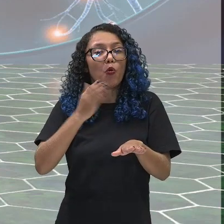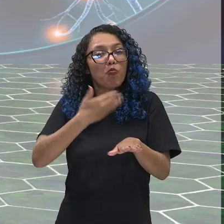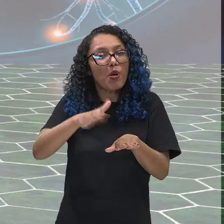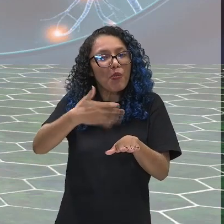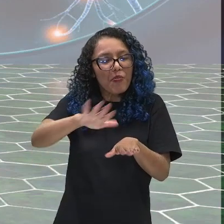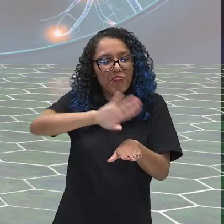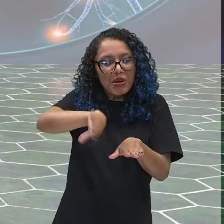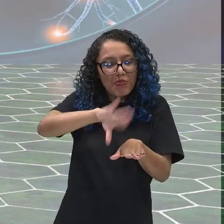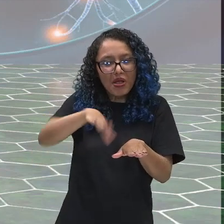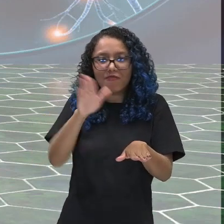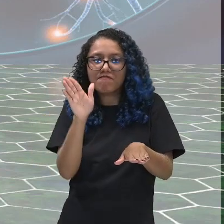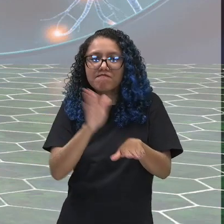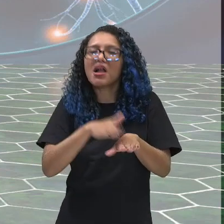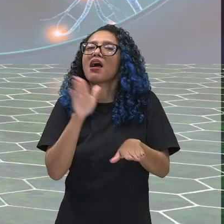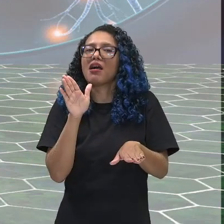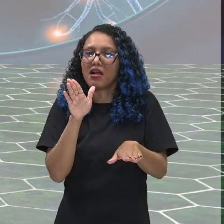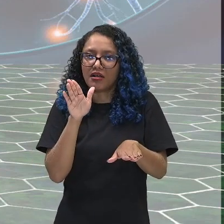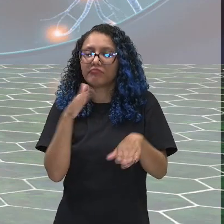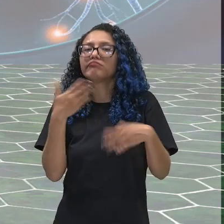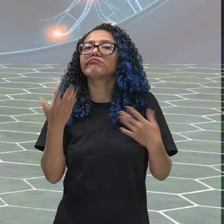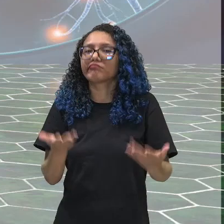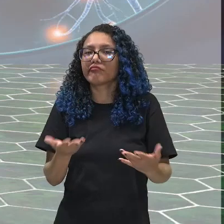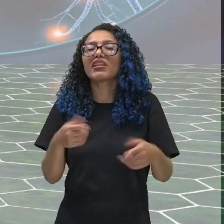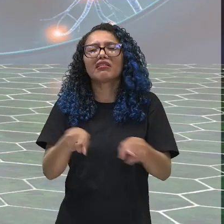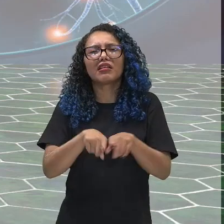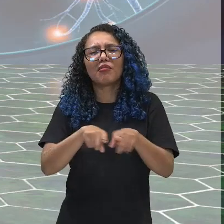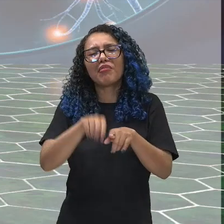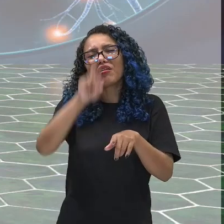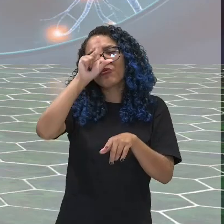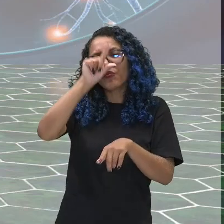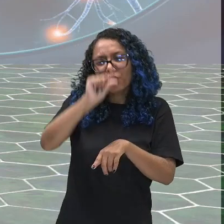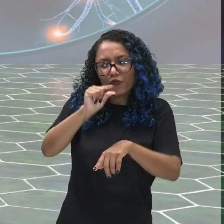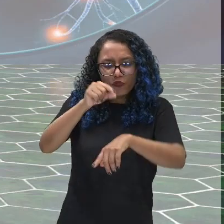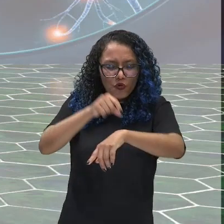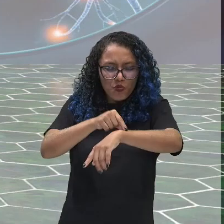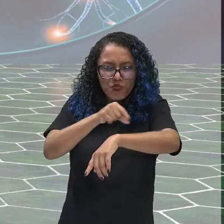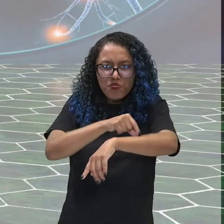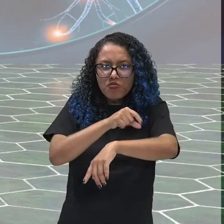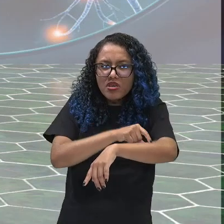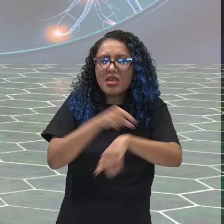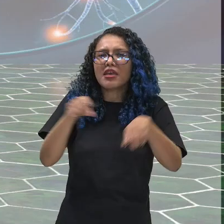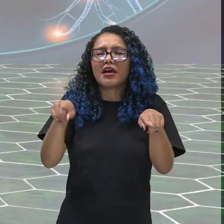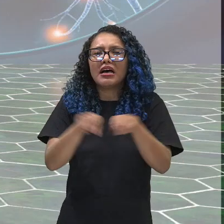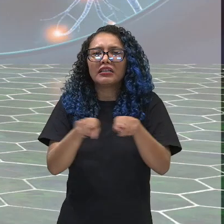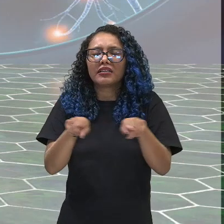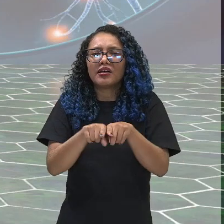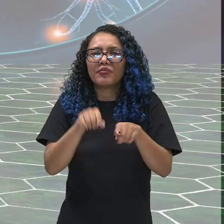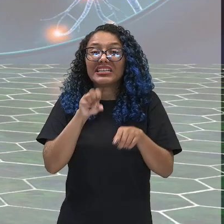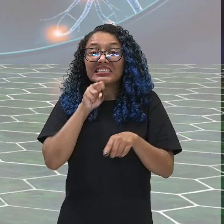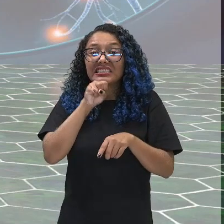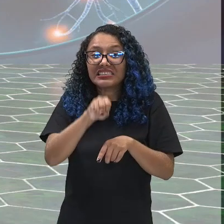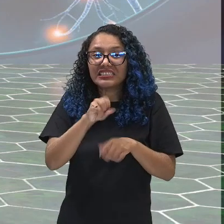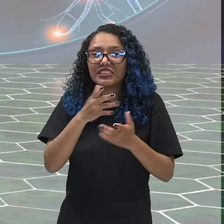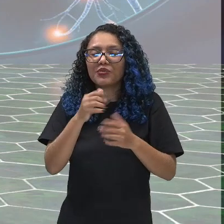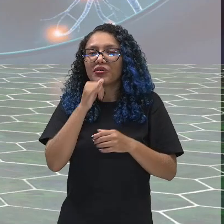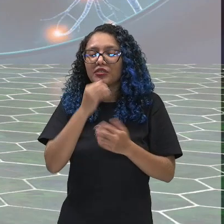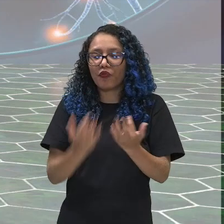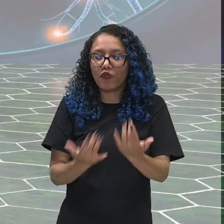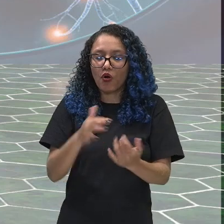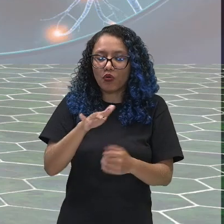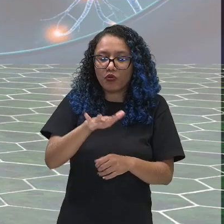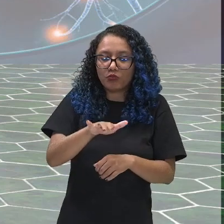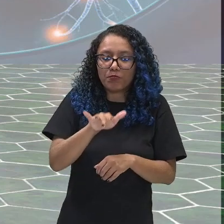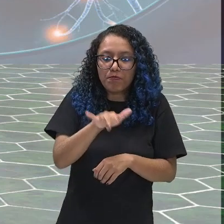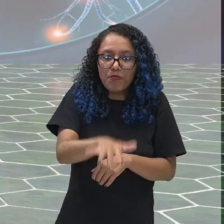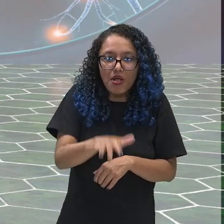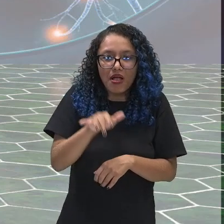inseto. Assim acontece com formigas, assim vai acontecer quando nós estamos tocando no fogo, né? Nós vamos